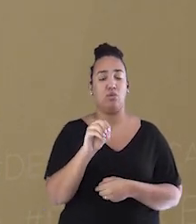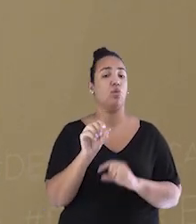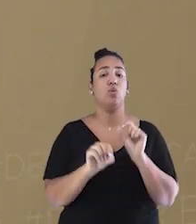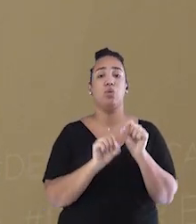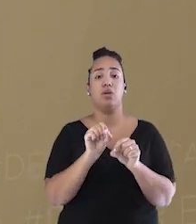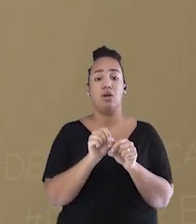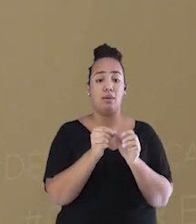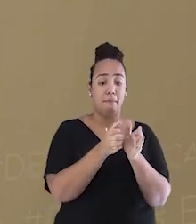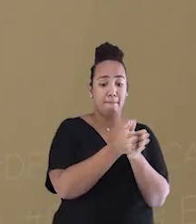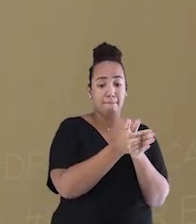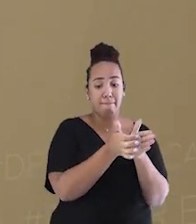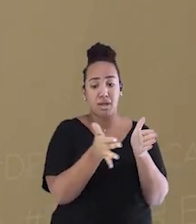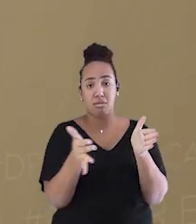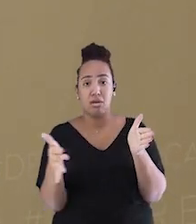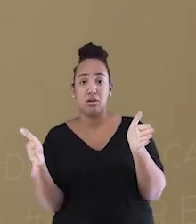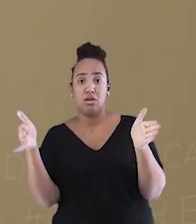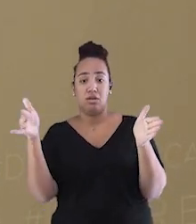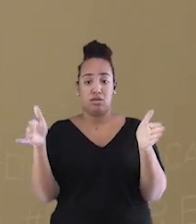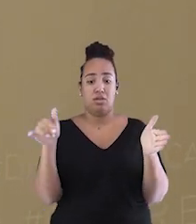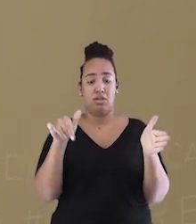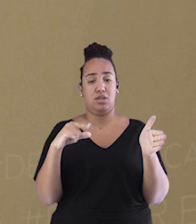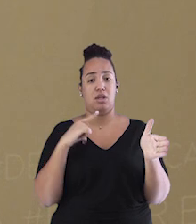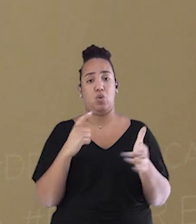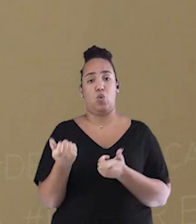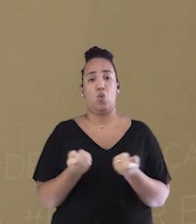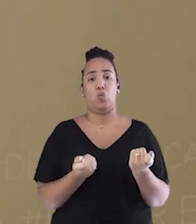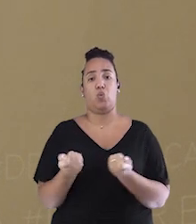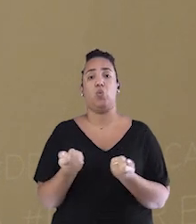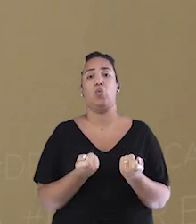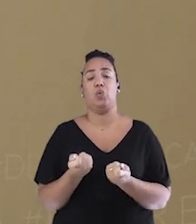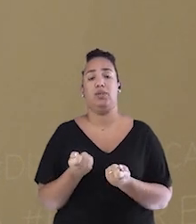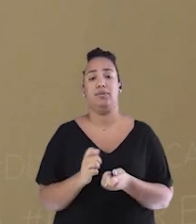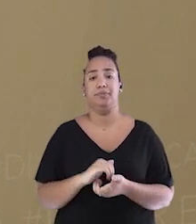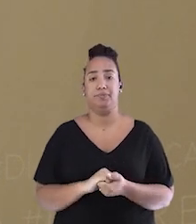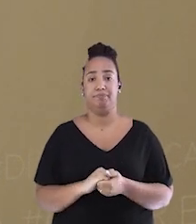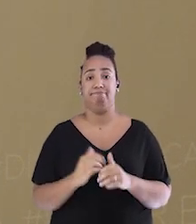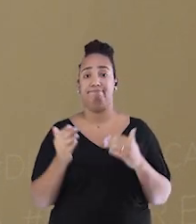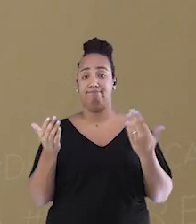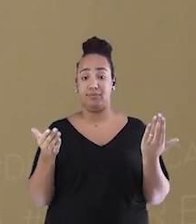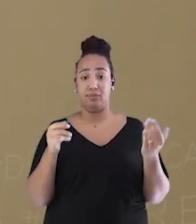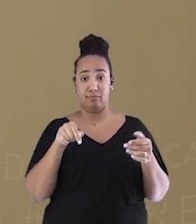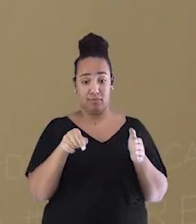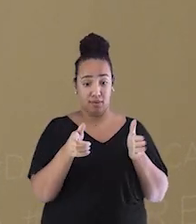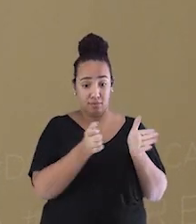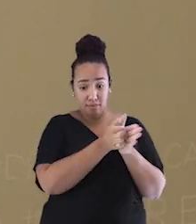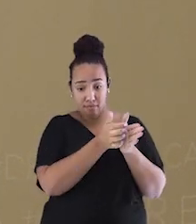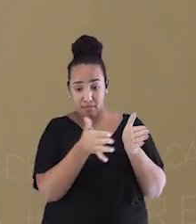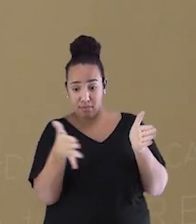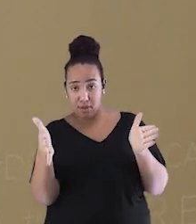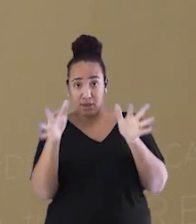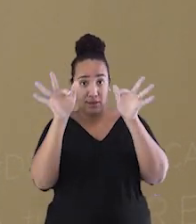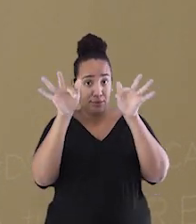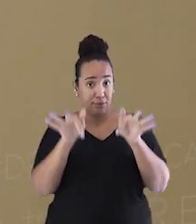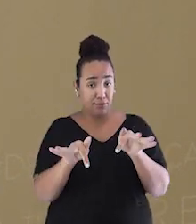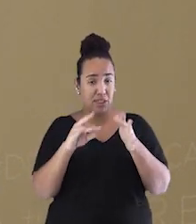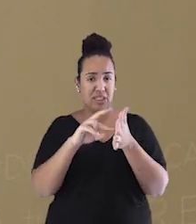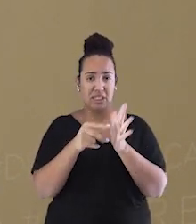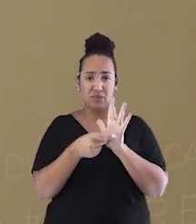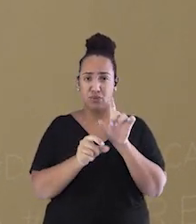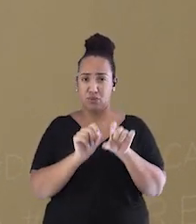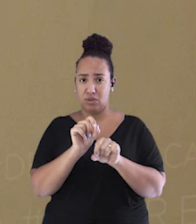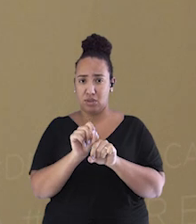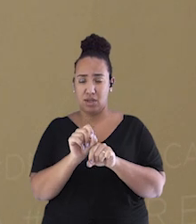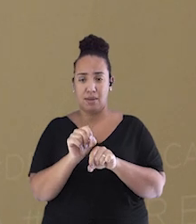um período grande em que algumas coisas dominam a economia. O fato do ciclo acabar não quer dizer